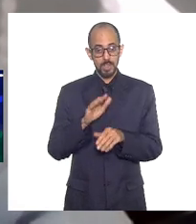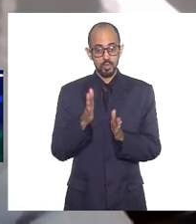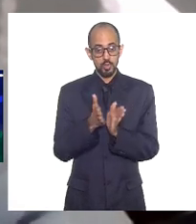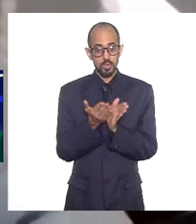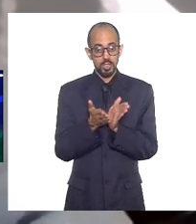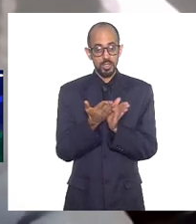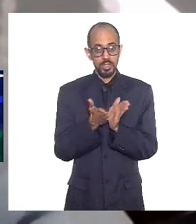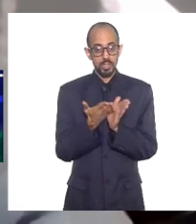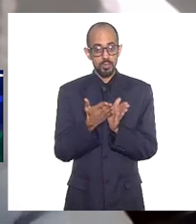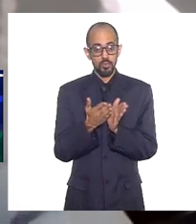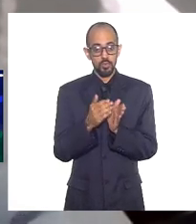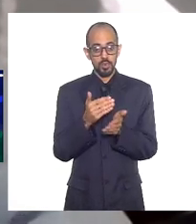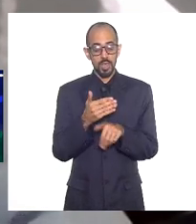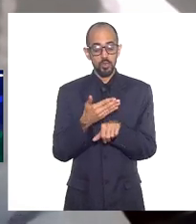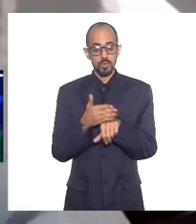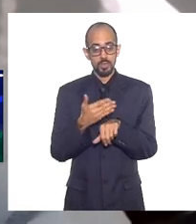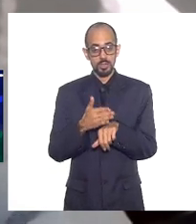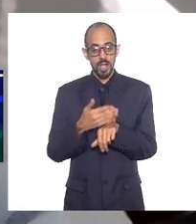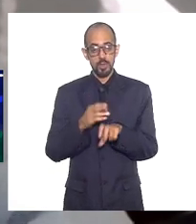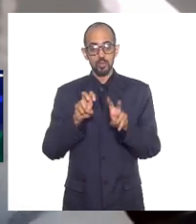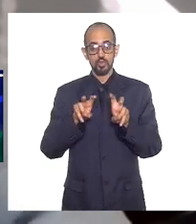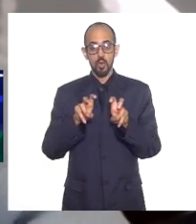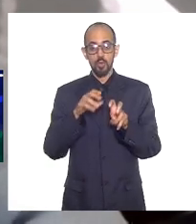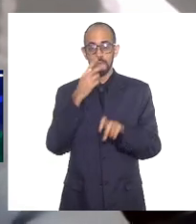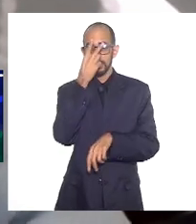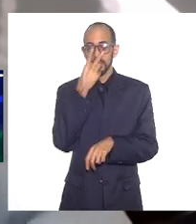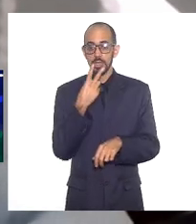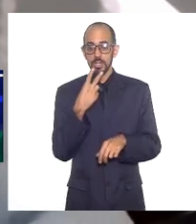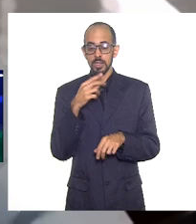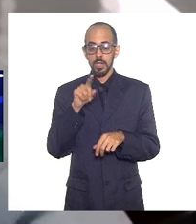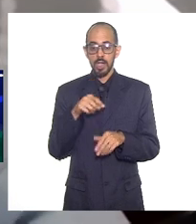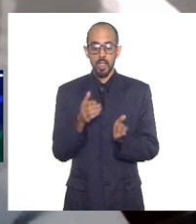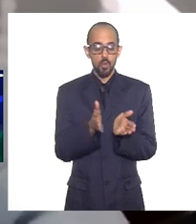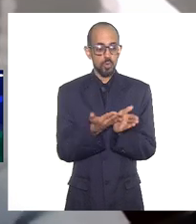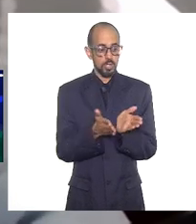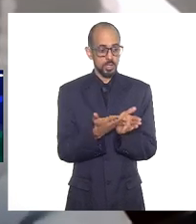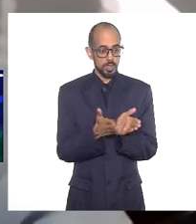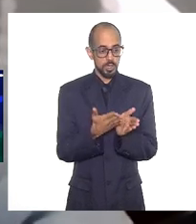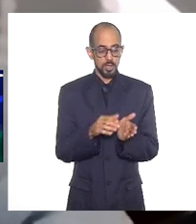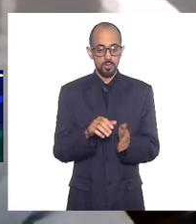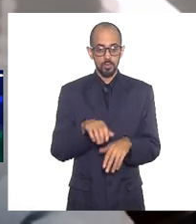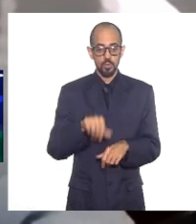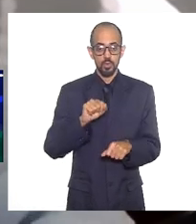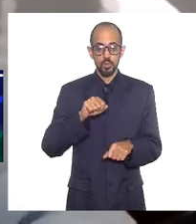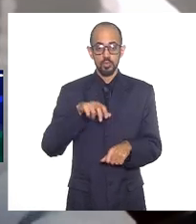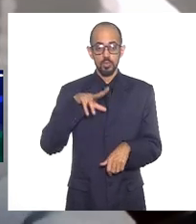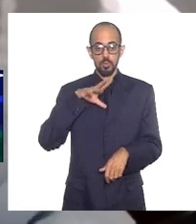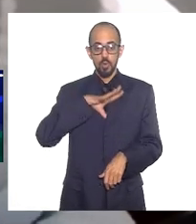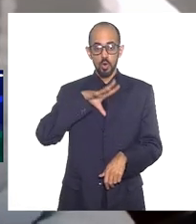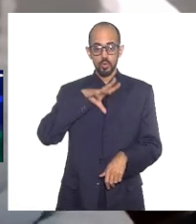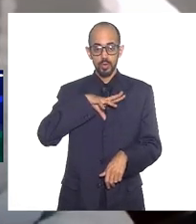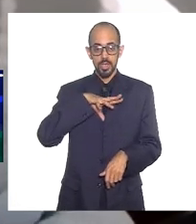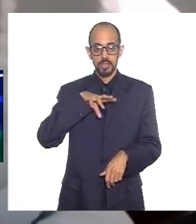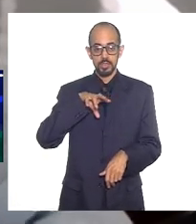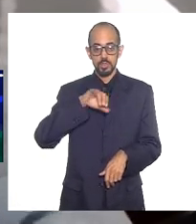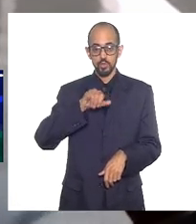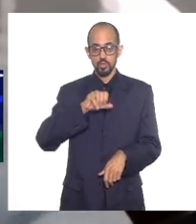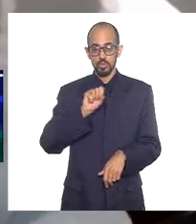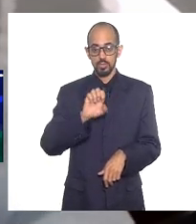Ensaio sobre a Cegueira, que é uma obra clássica, é um romance do autor português José